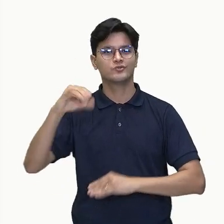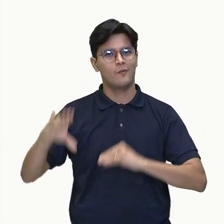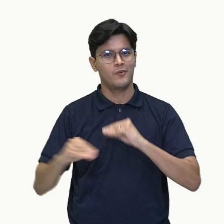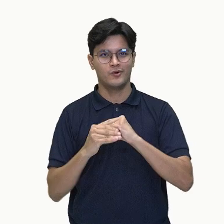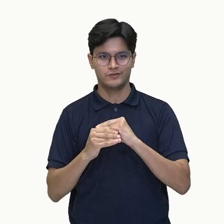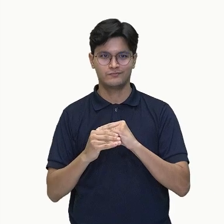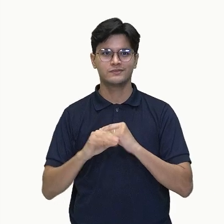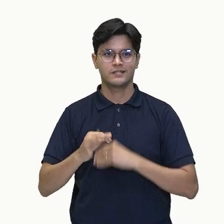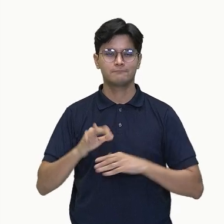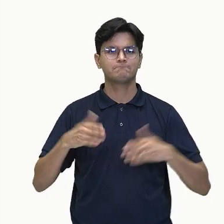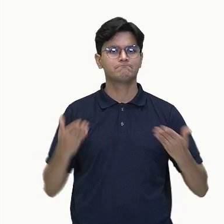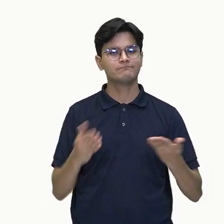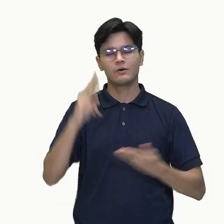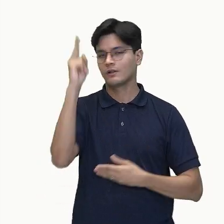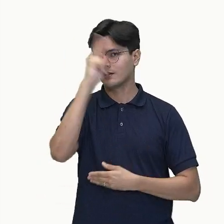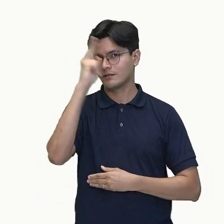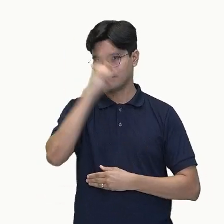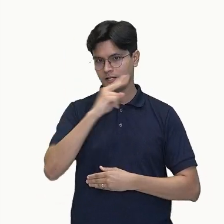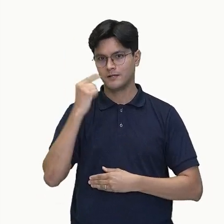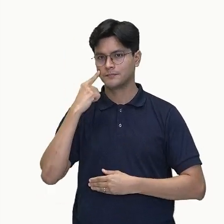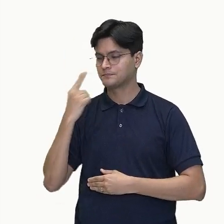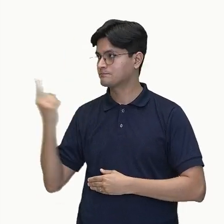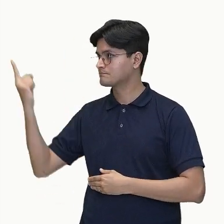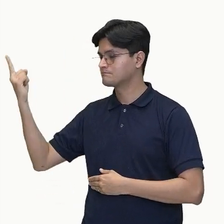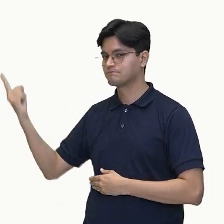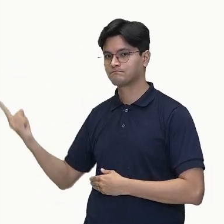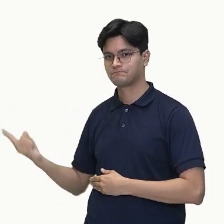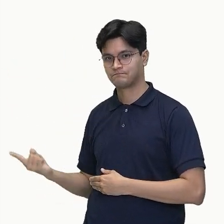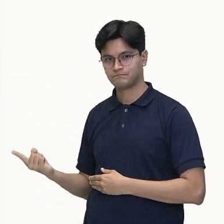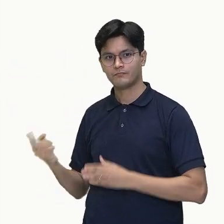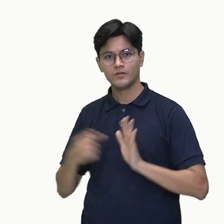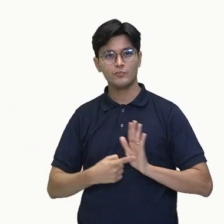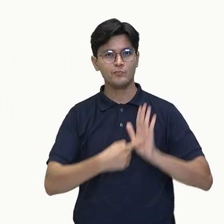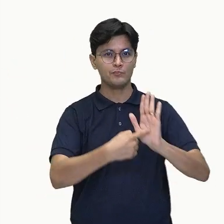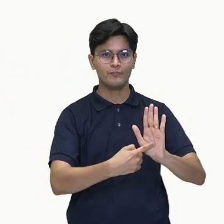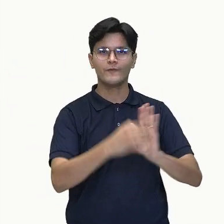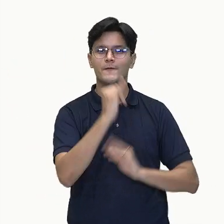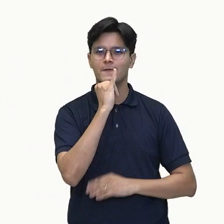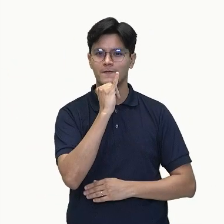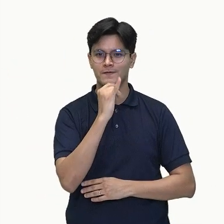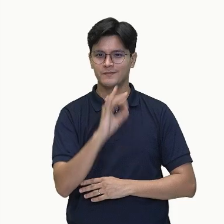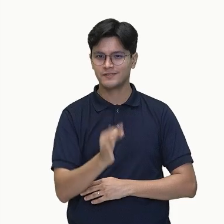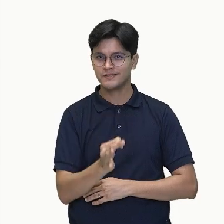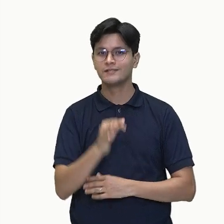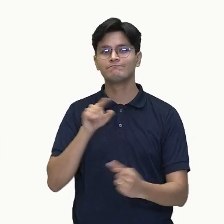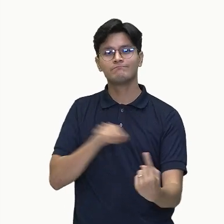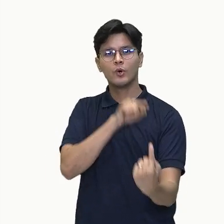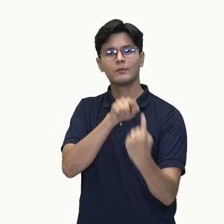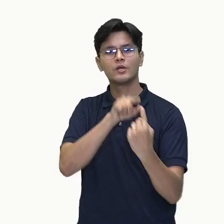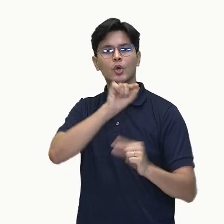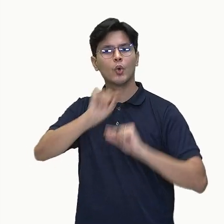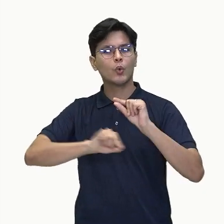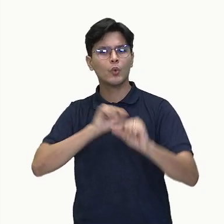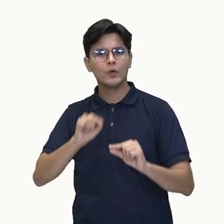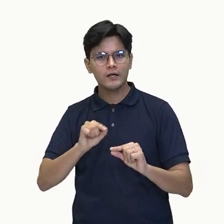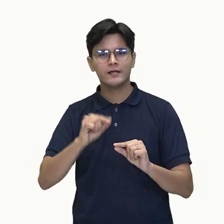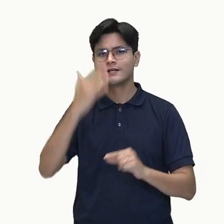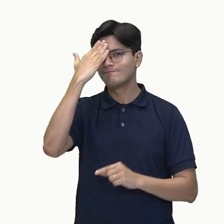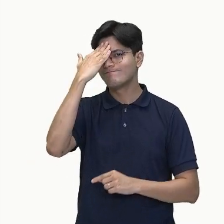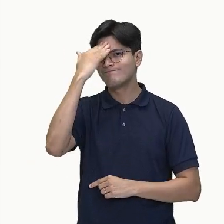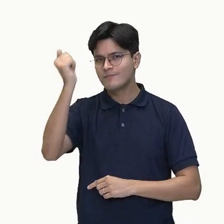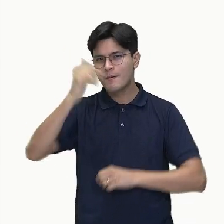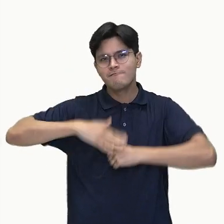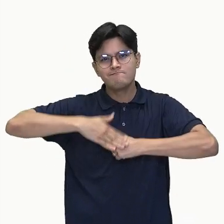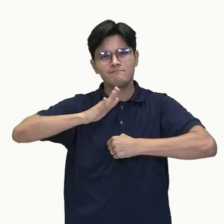juros compostos, nós vamos aqui relembrar um exemplo, né, para a gente poder aí entrar com mais detalhes nesse